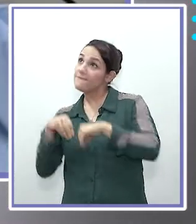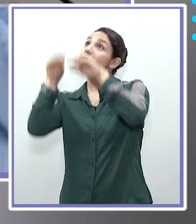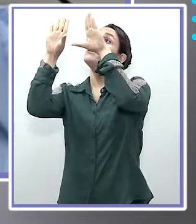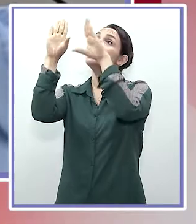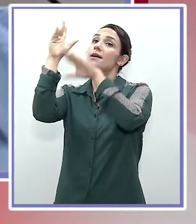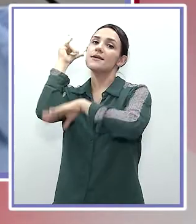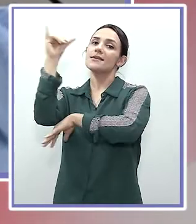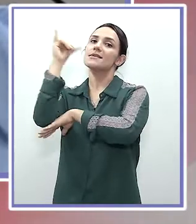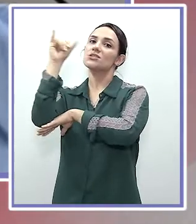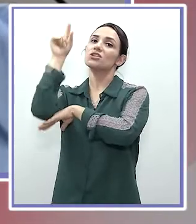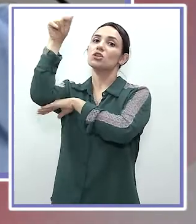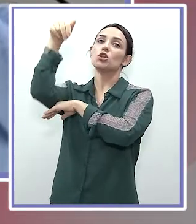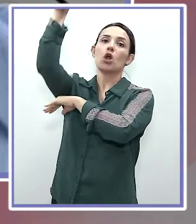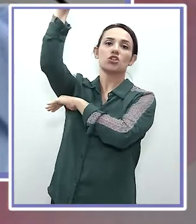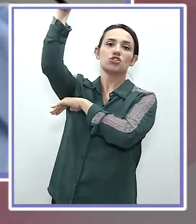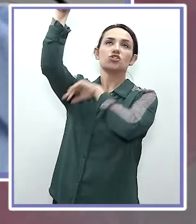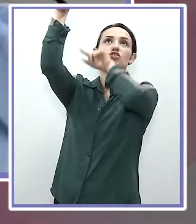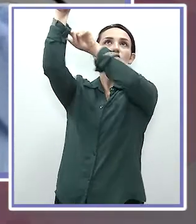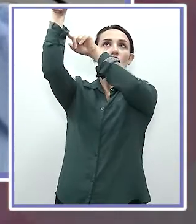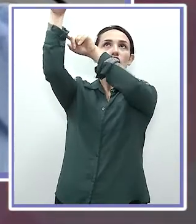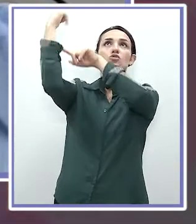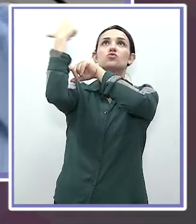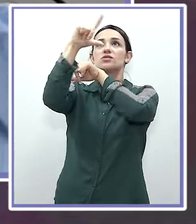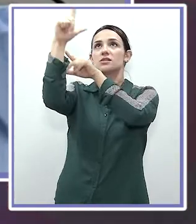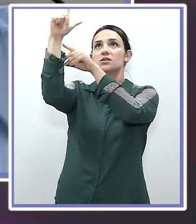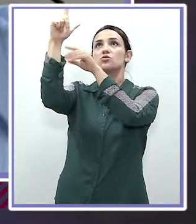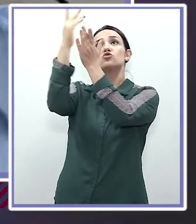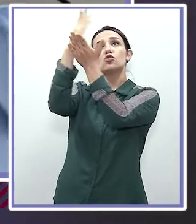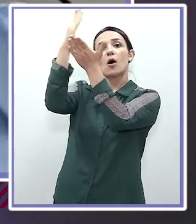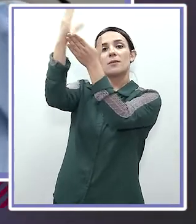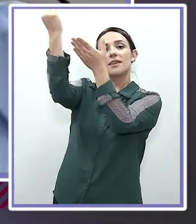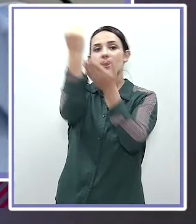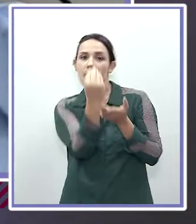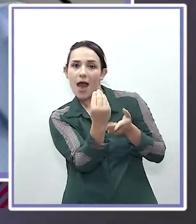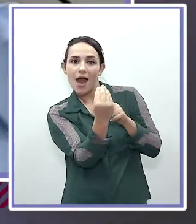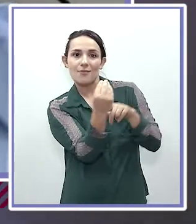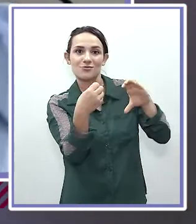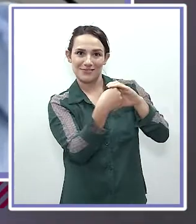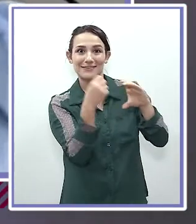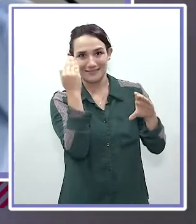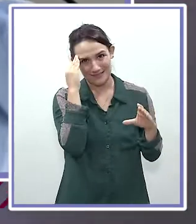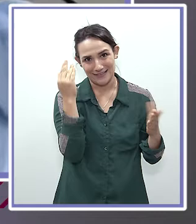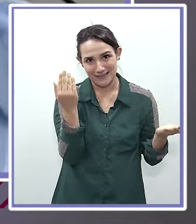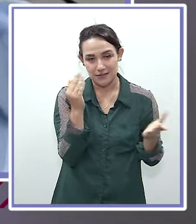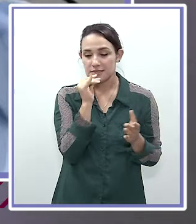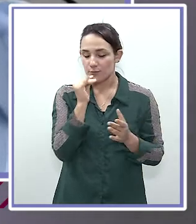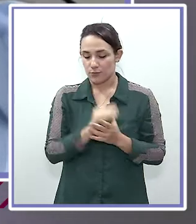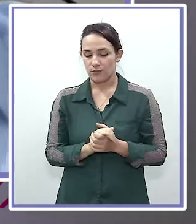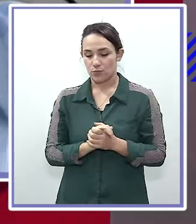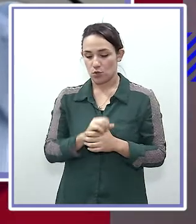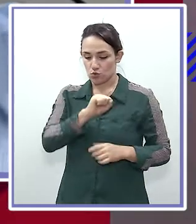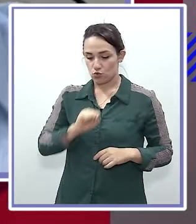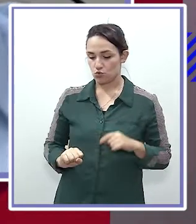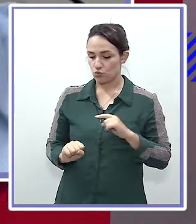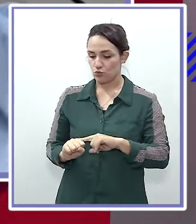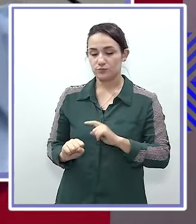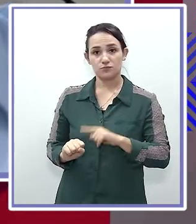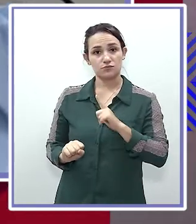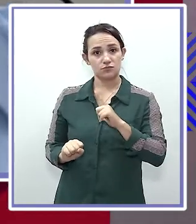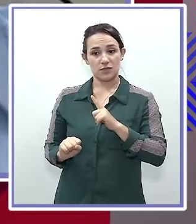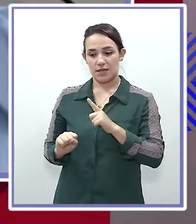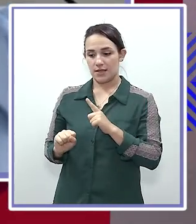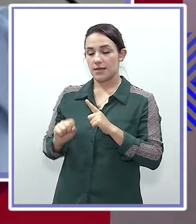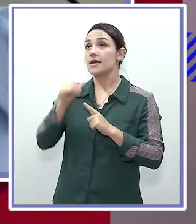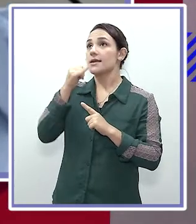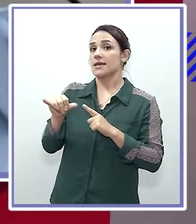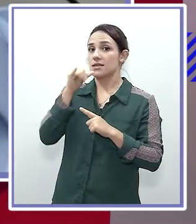é bastante interessante da gente ver. E se a gente pegar hoje, por exemplo, o Sul está recebendo energia do